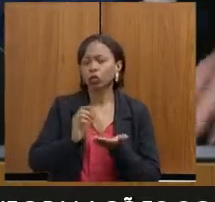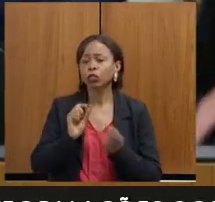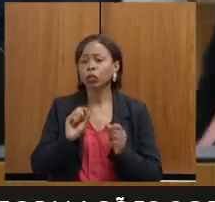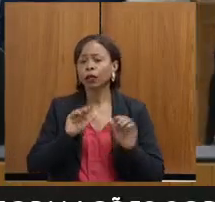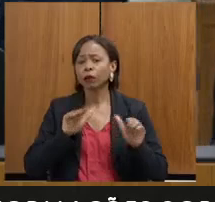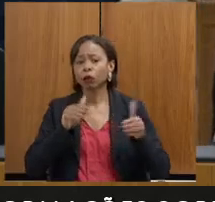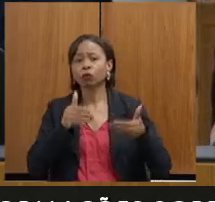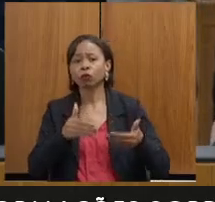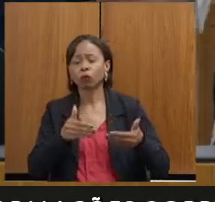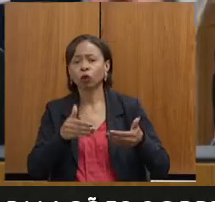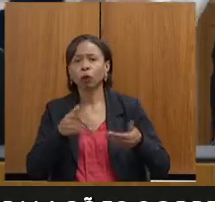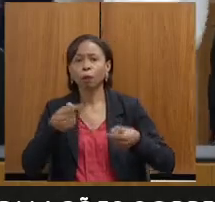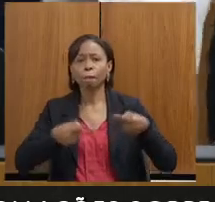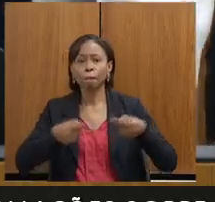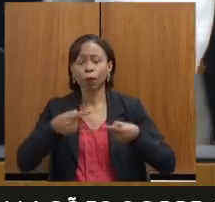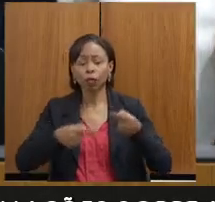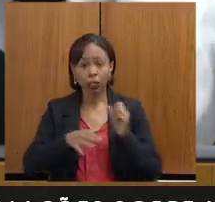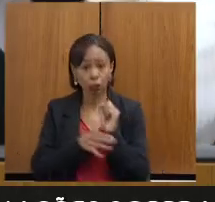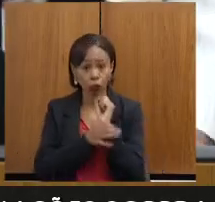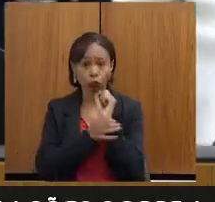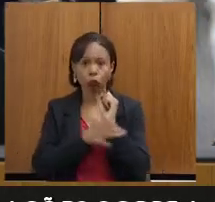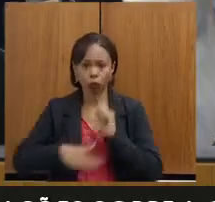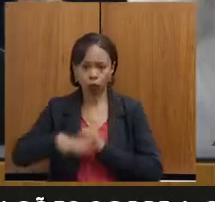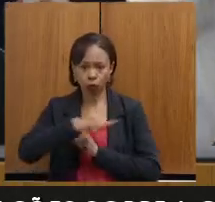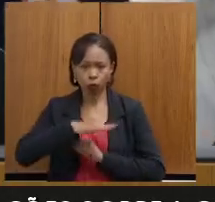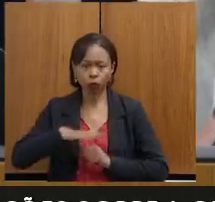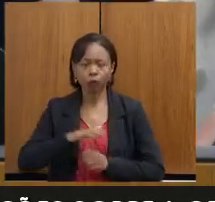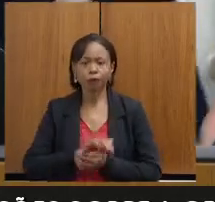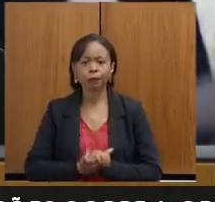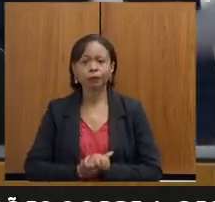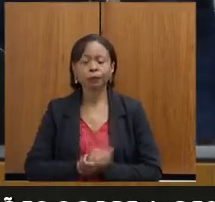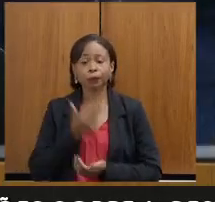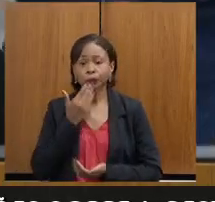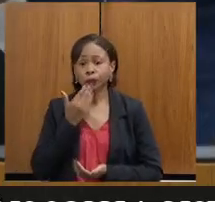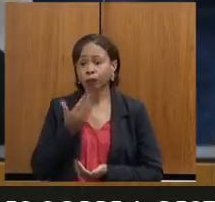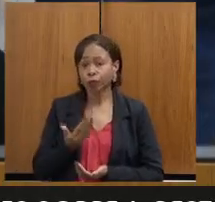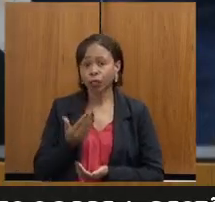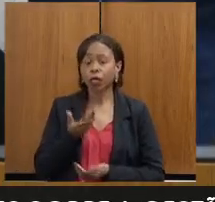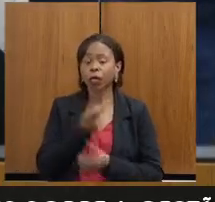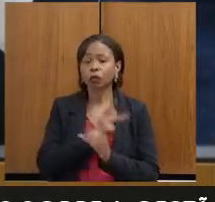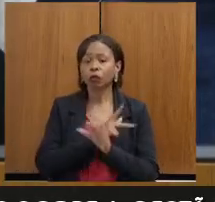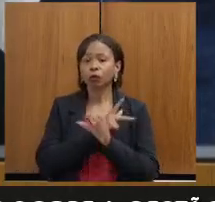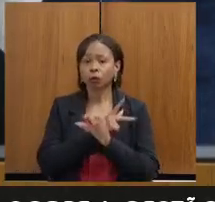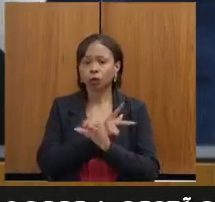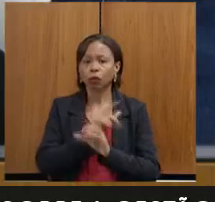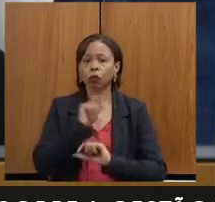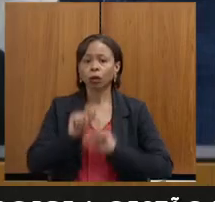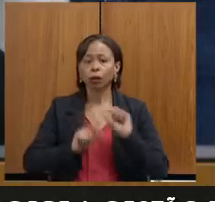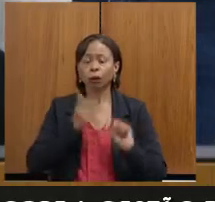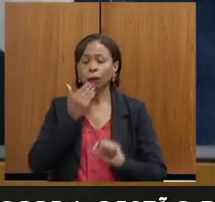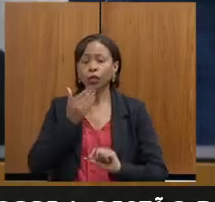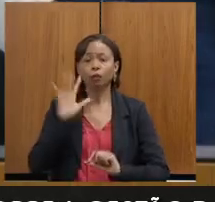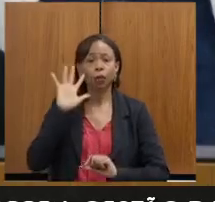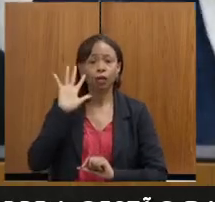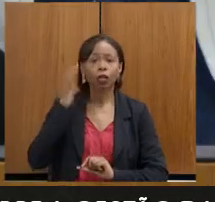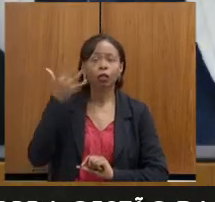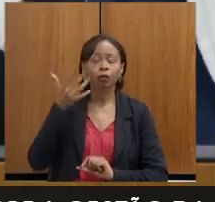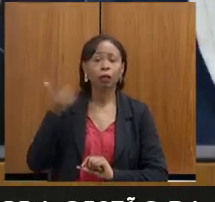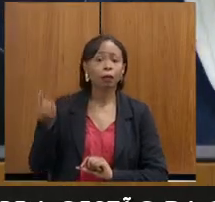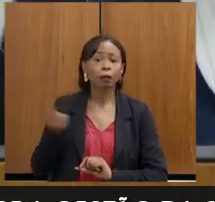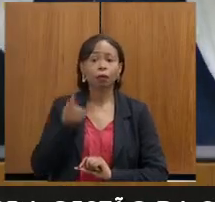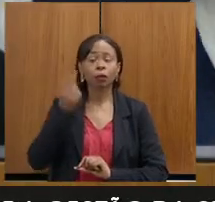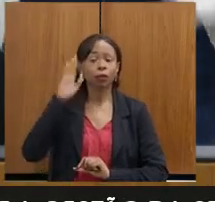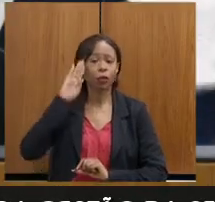investimentos suficientes para a política estadual de Segurança Pública seja encaminhada à polícia civil Estado Minas Gerais pedir providências Para que sejam